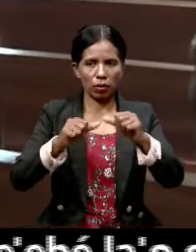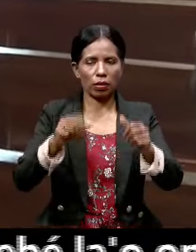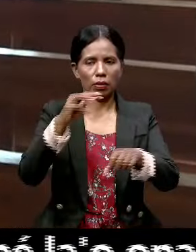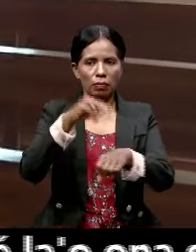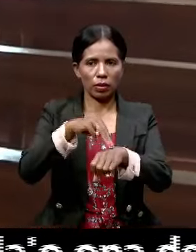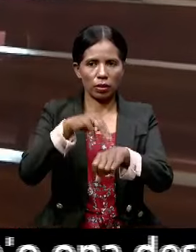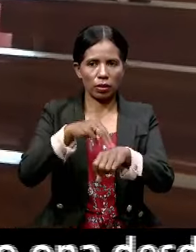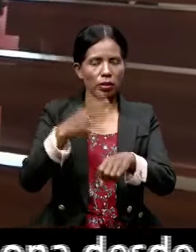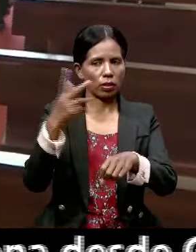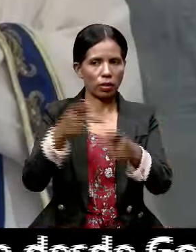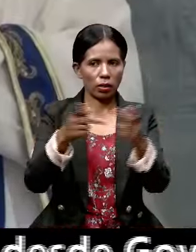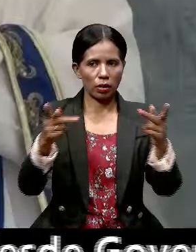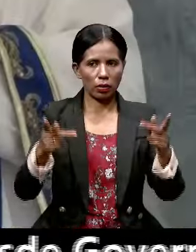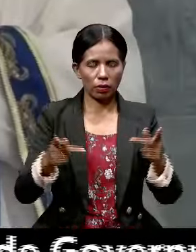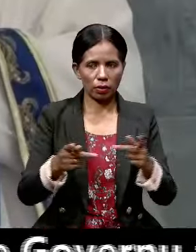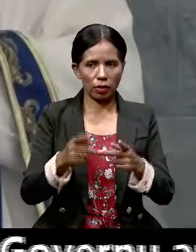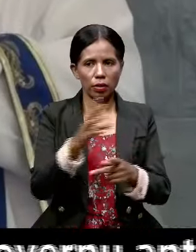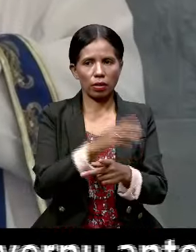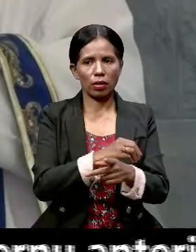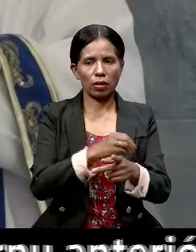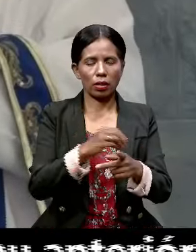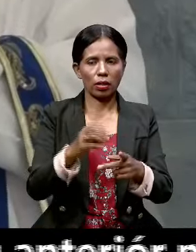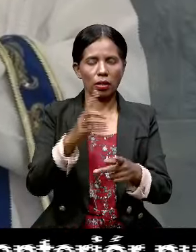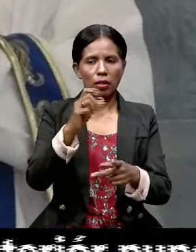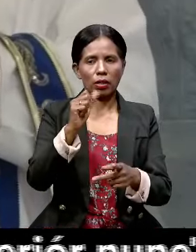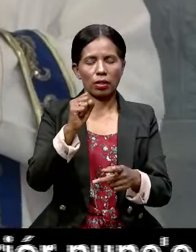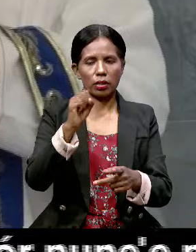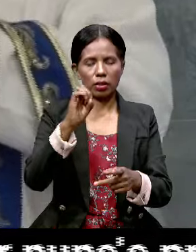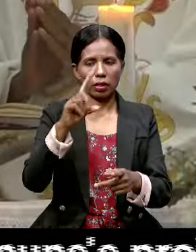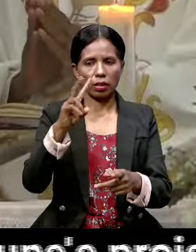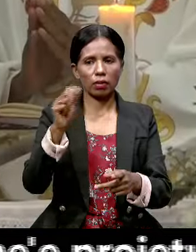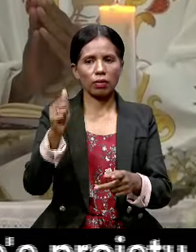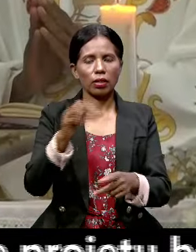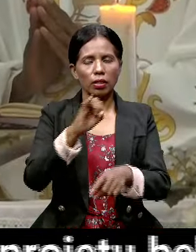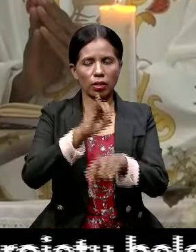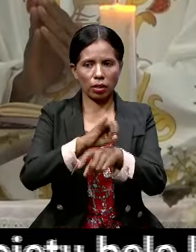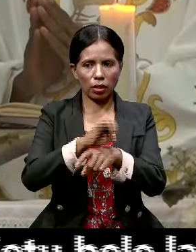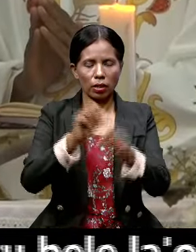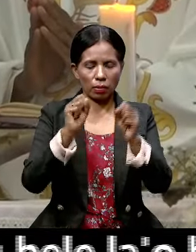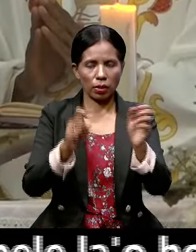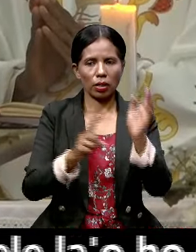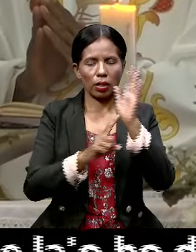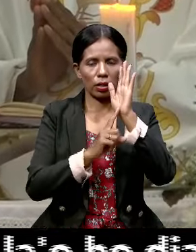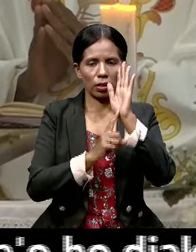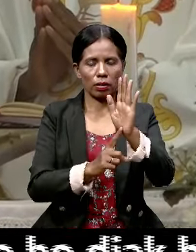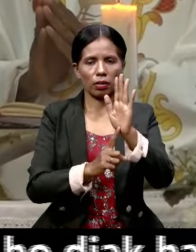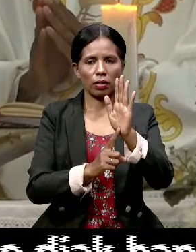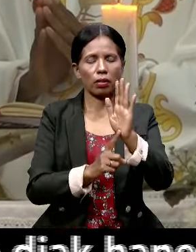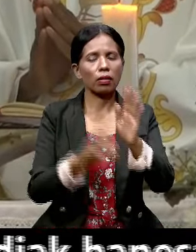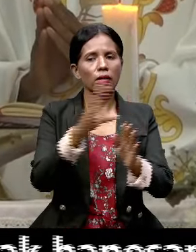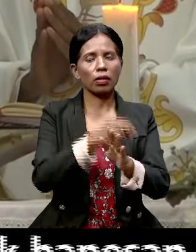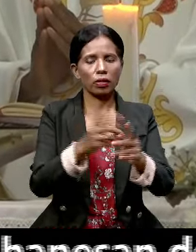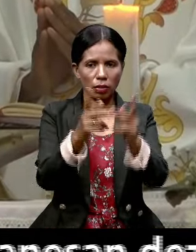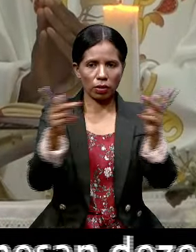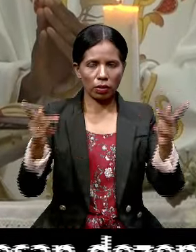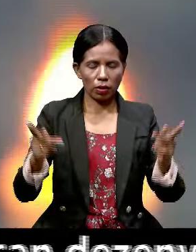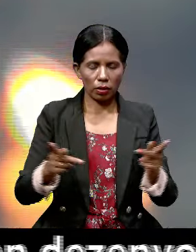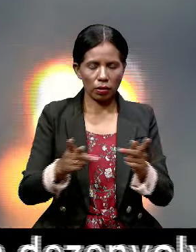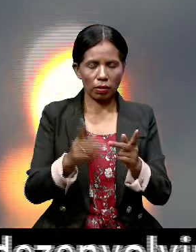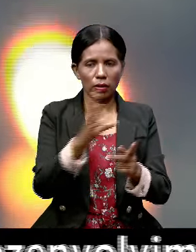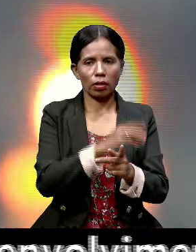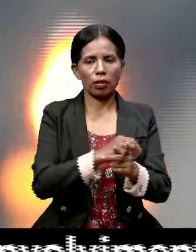a humilha Dom Virgílio Cardeal do Carmo da Silva até tem capela de ané, bela sai transformação no fatin